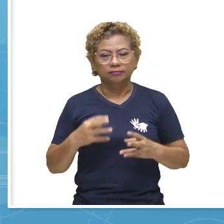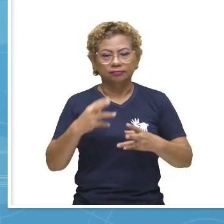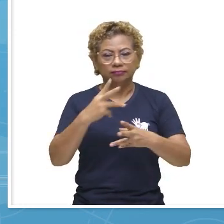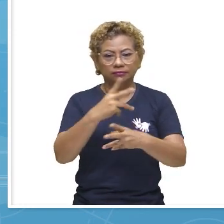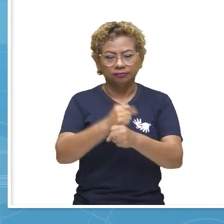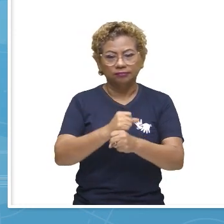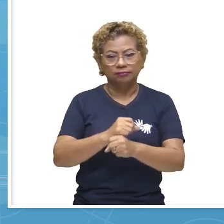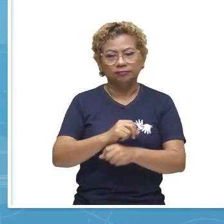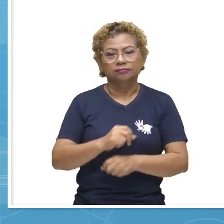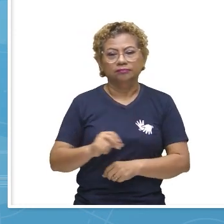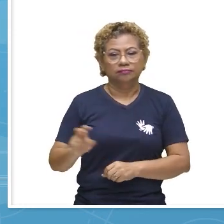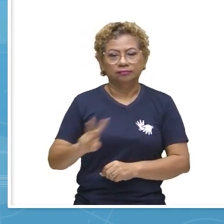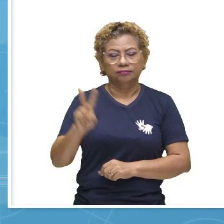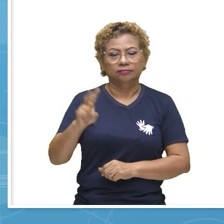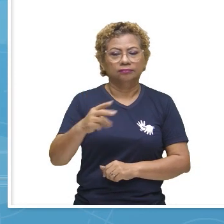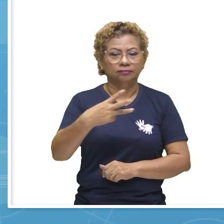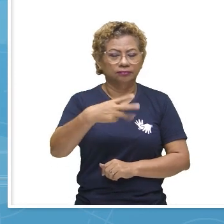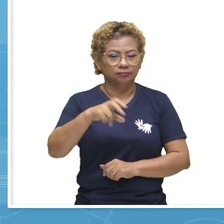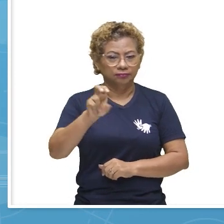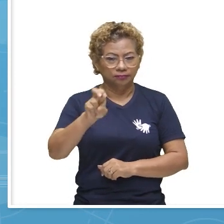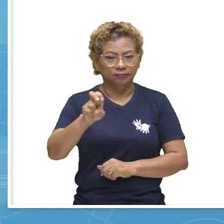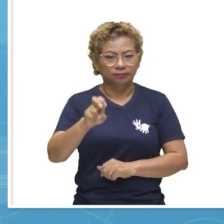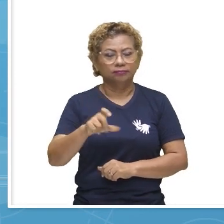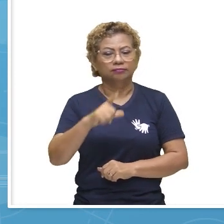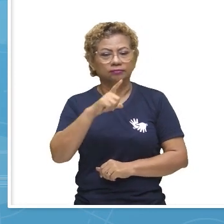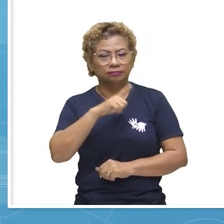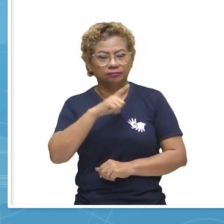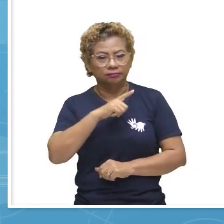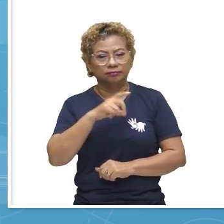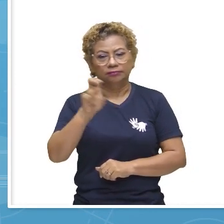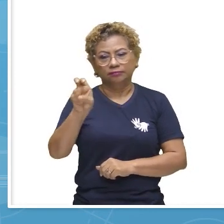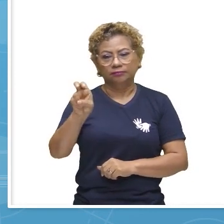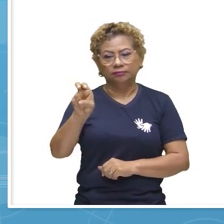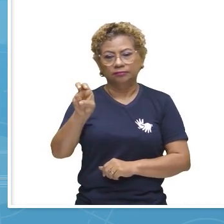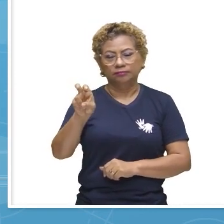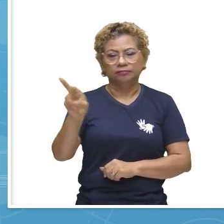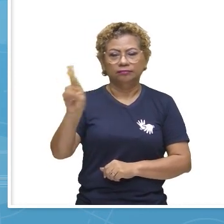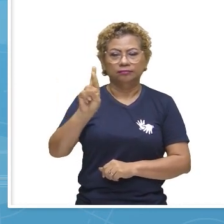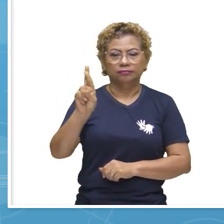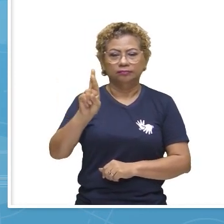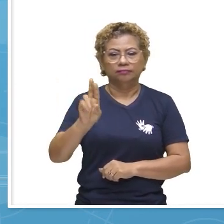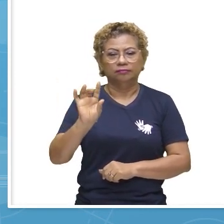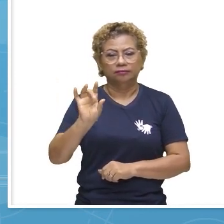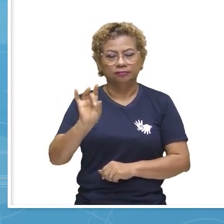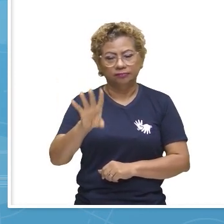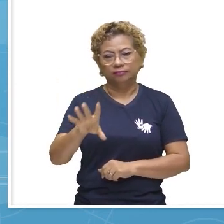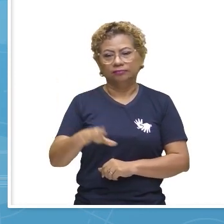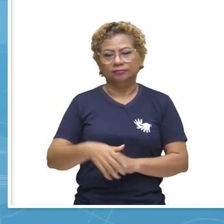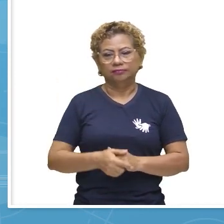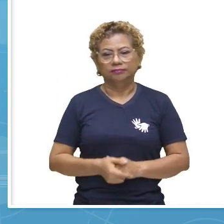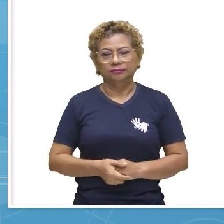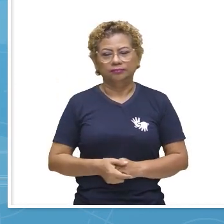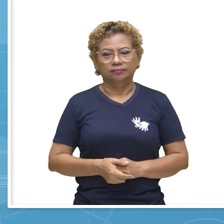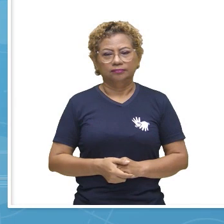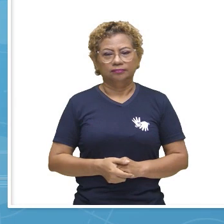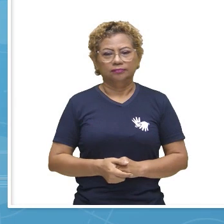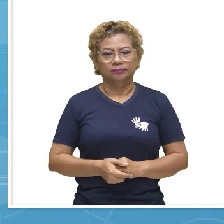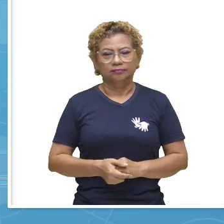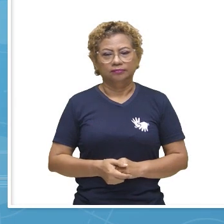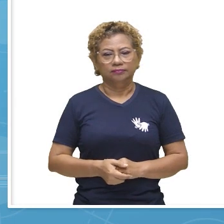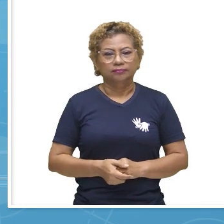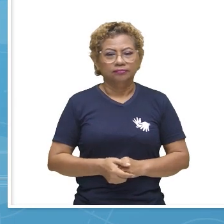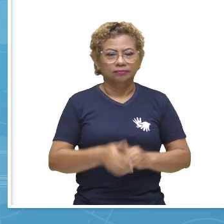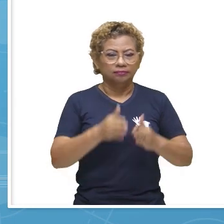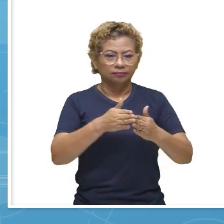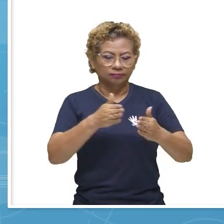exatamente R$35. Então, Carlos possui R$5. Né? E, por último, tem aí esse Pedro é